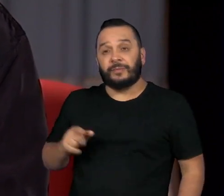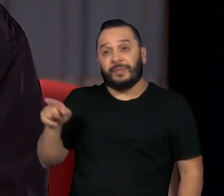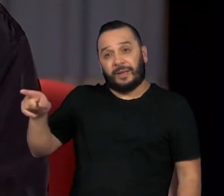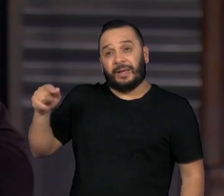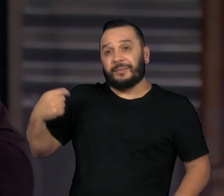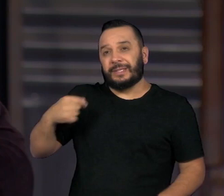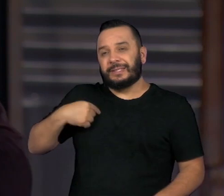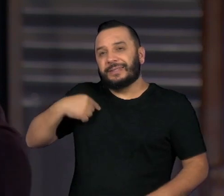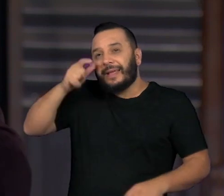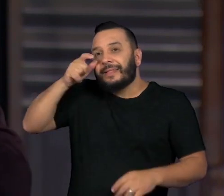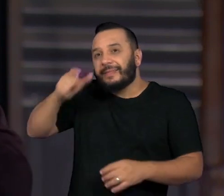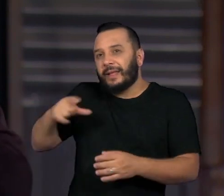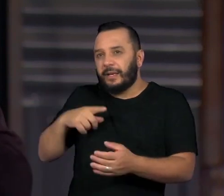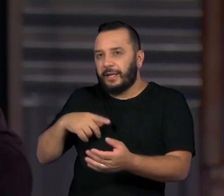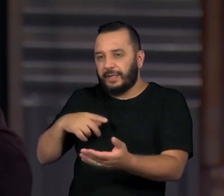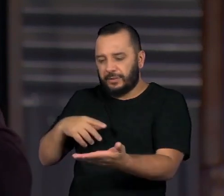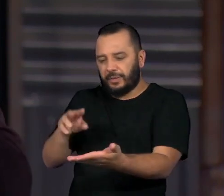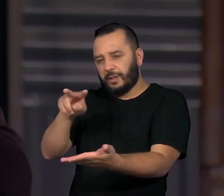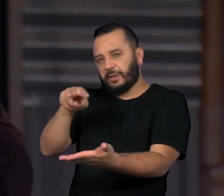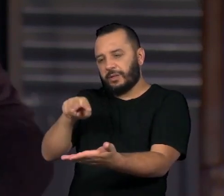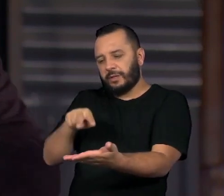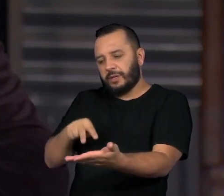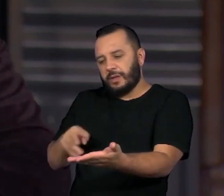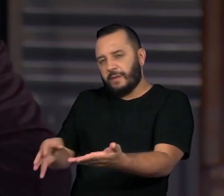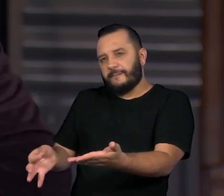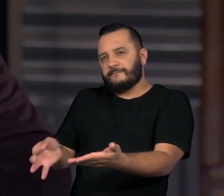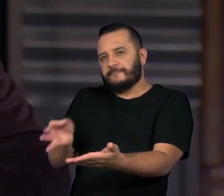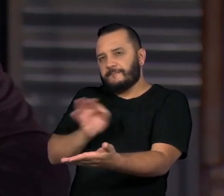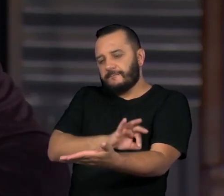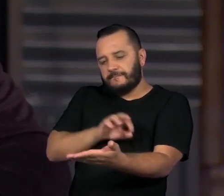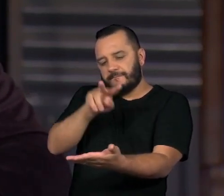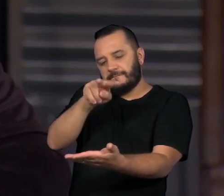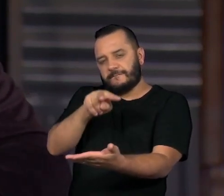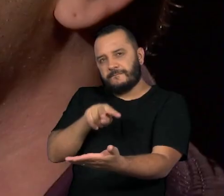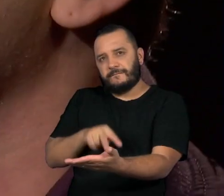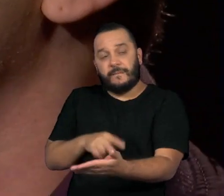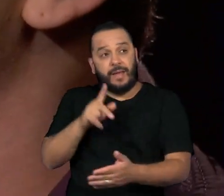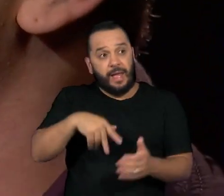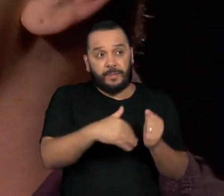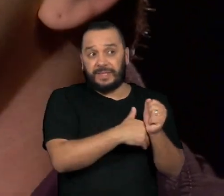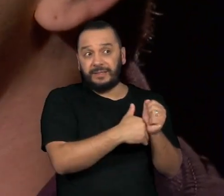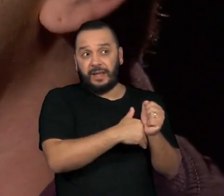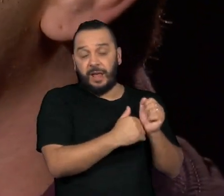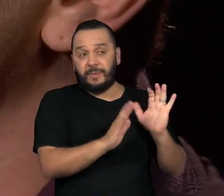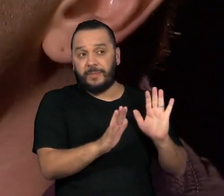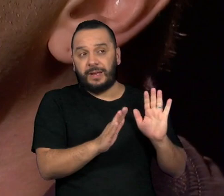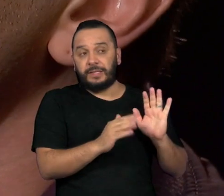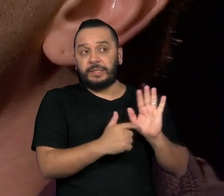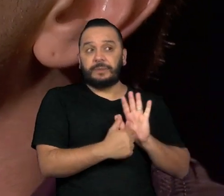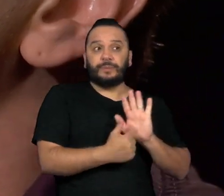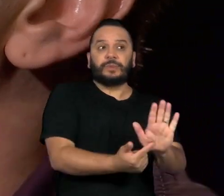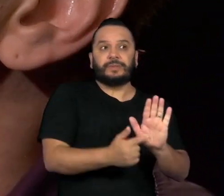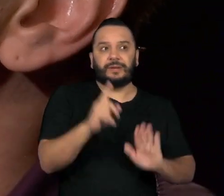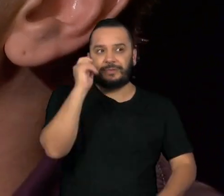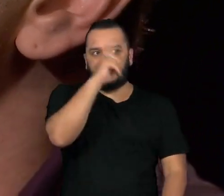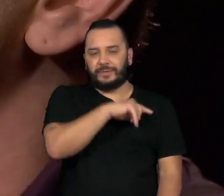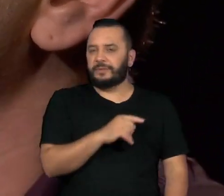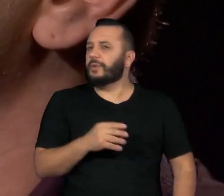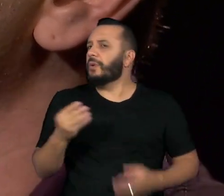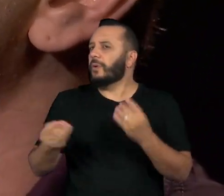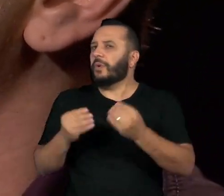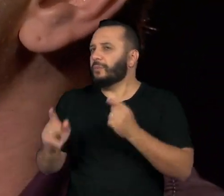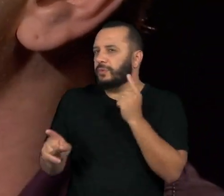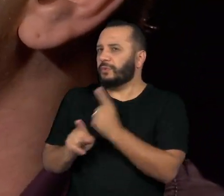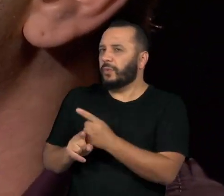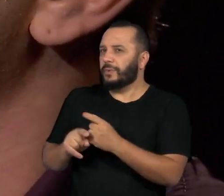virar a página. É um mistério, mas é difícil entregar esse segredo mesmo. É algo que a gente só é capaz de descobrir com o